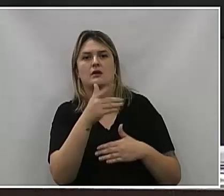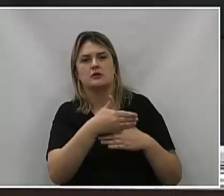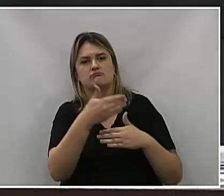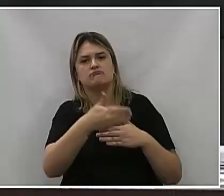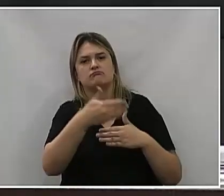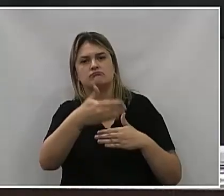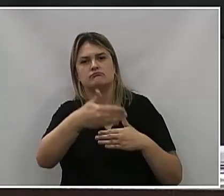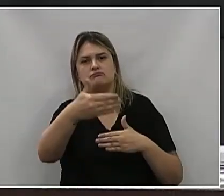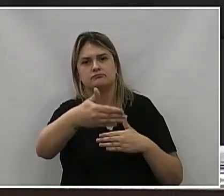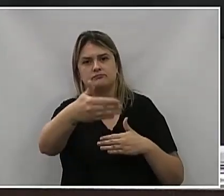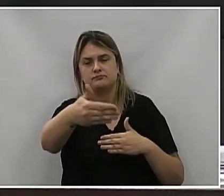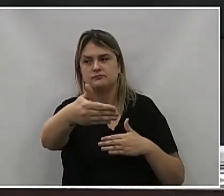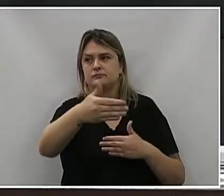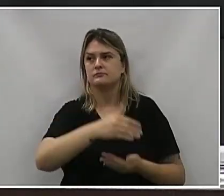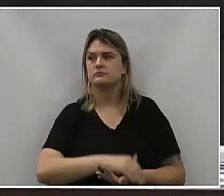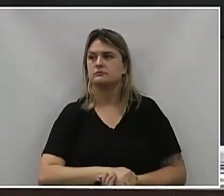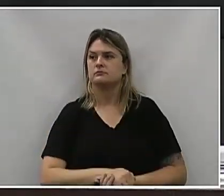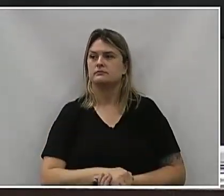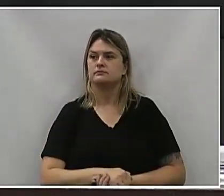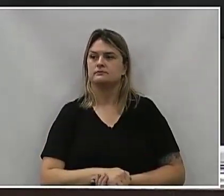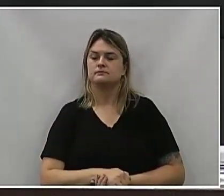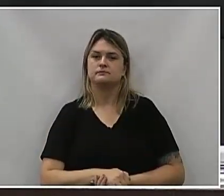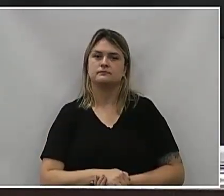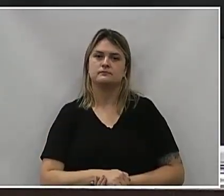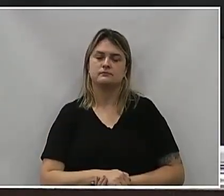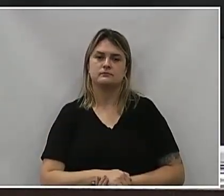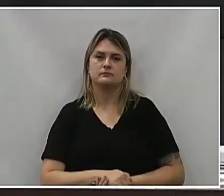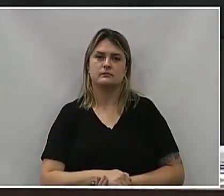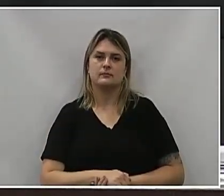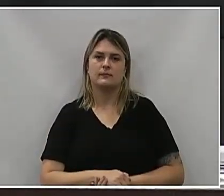vai ficar